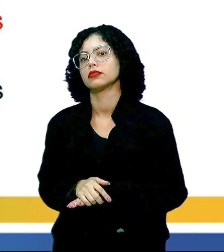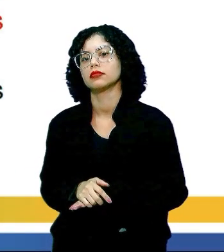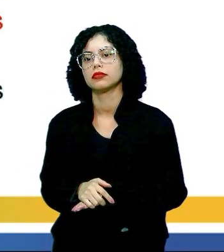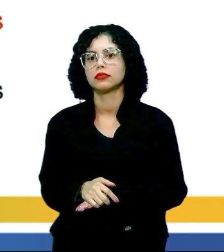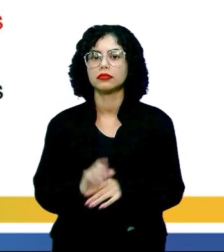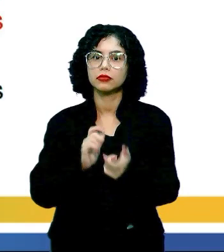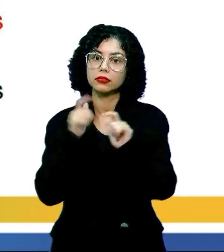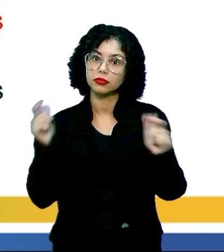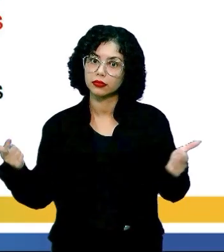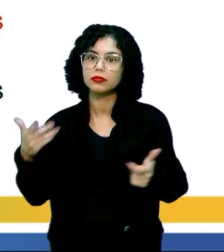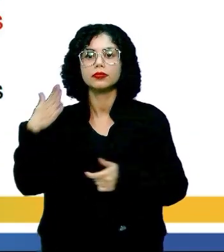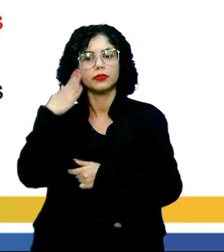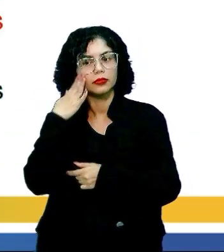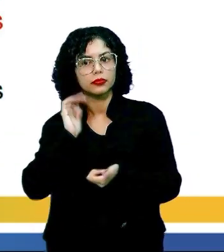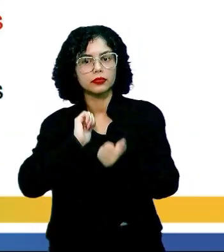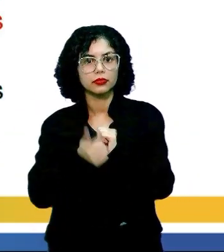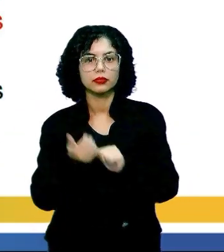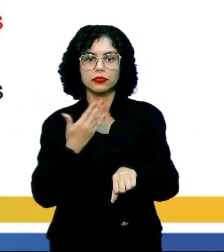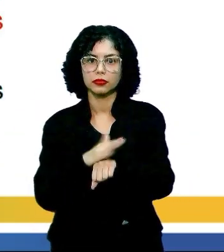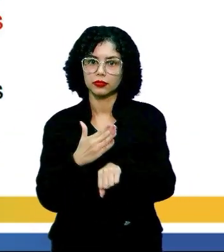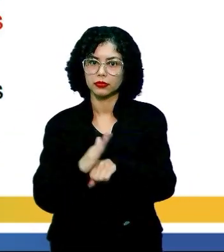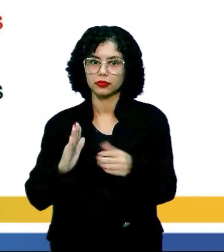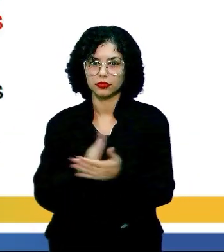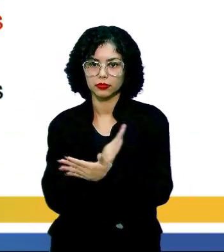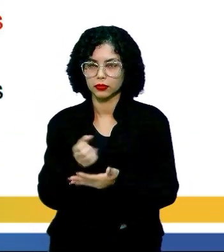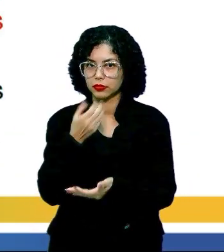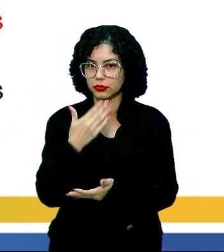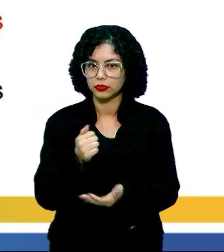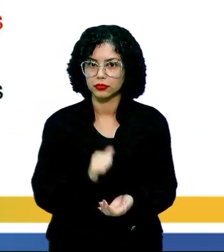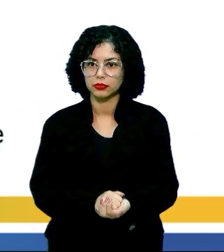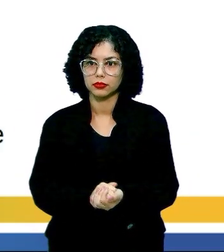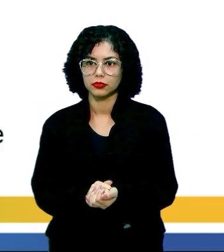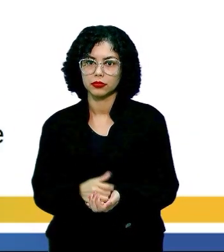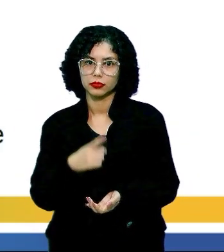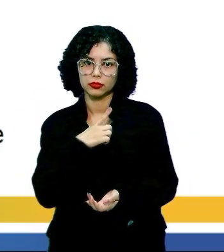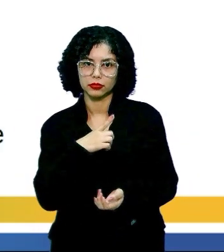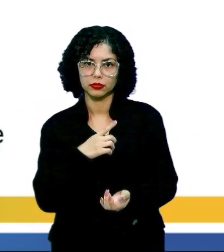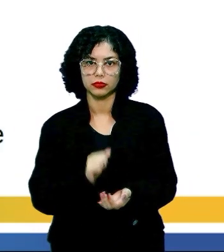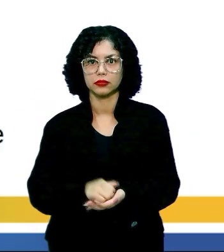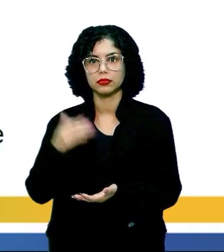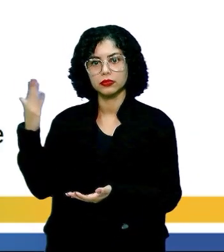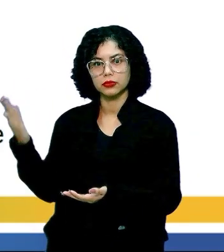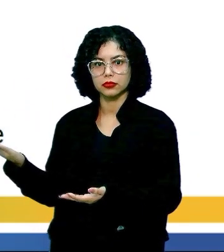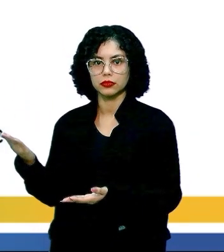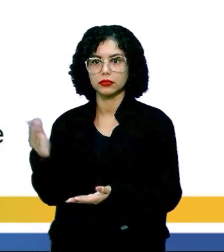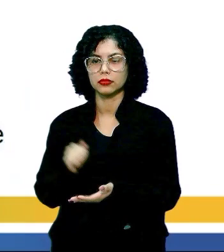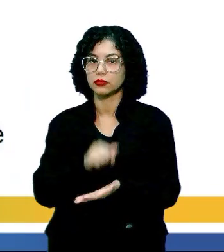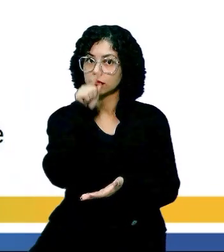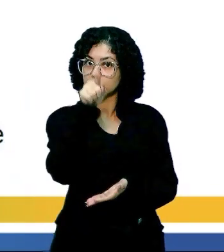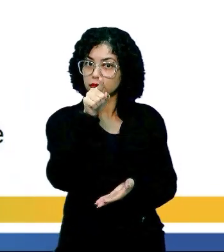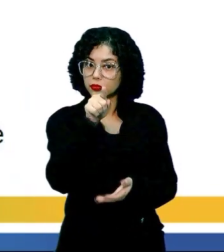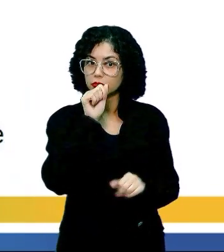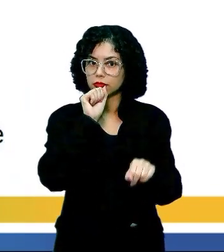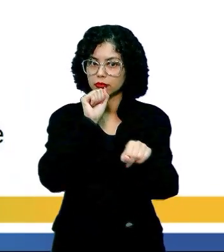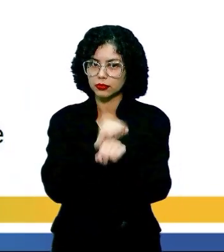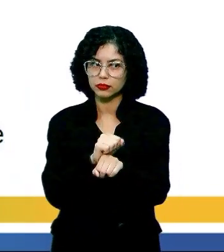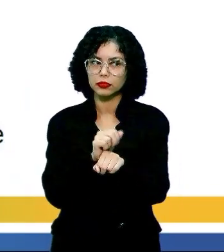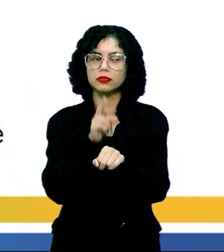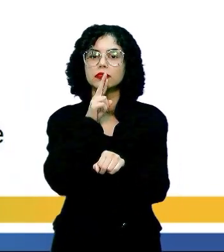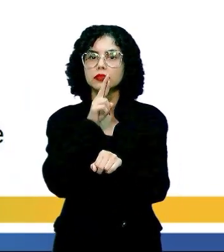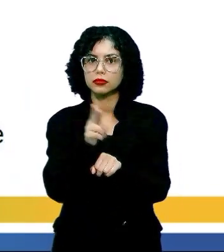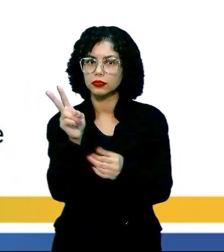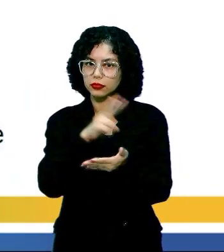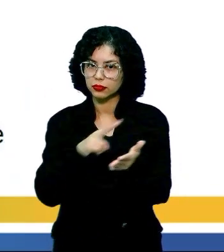B que é uma maior compreensão de práticas corporais tranquilo a gente tem mais uma questão aqui eu vou deixar que vocês pausem